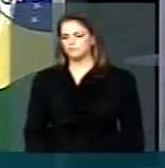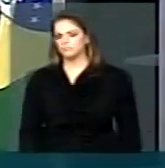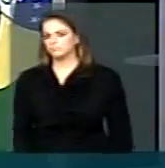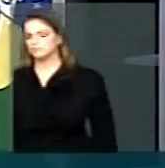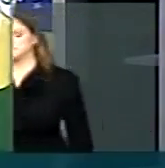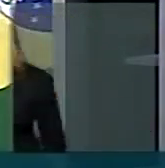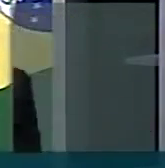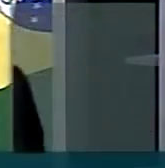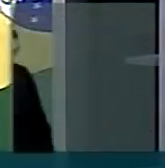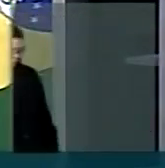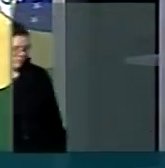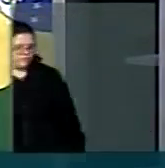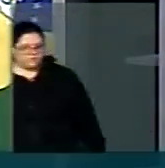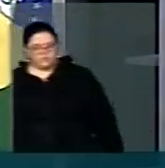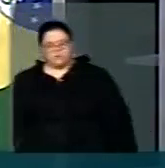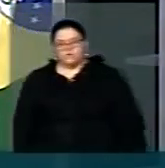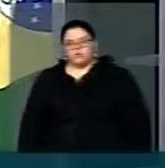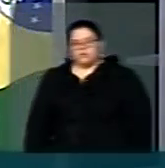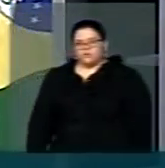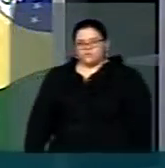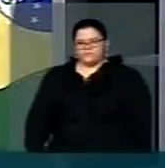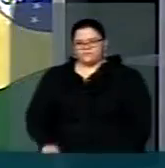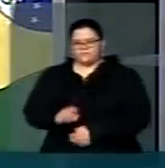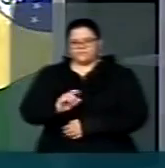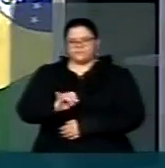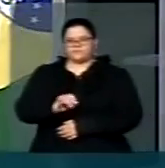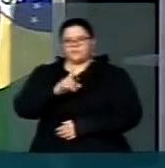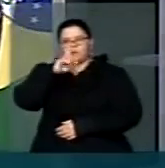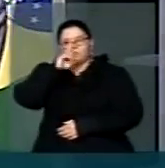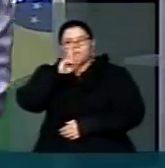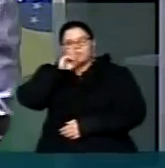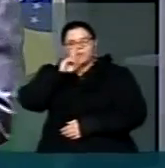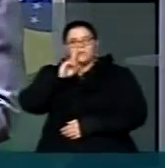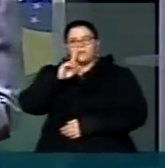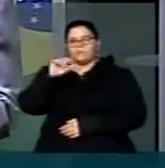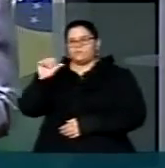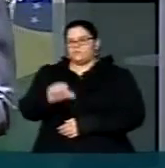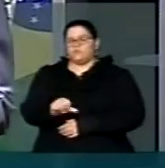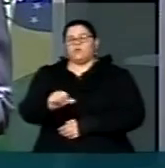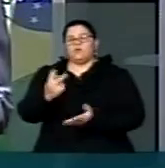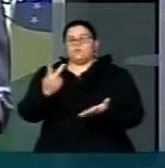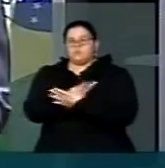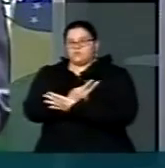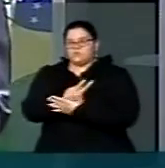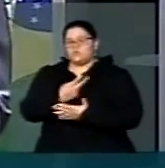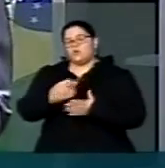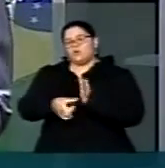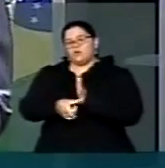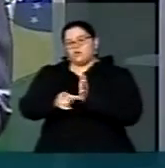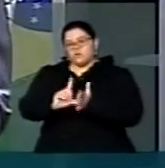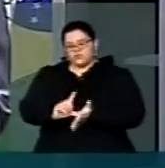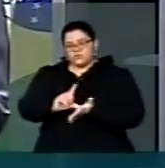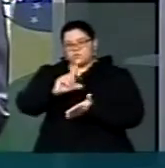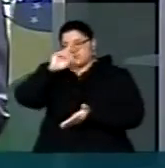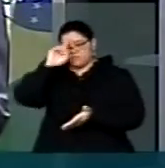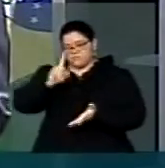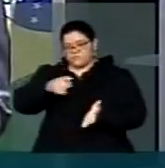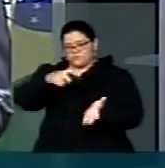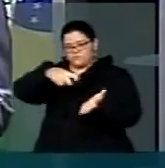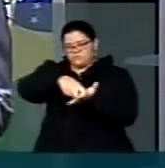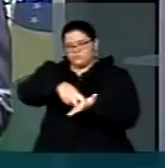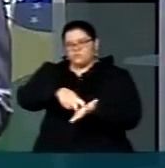de internação preventiva em caso de periculosidade maior do infrator. Antes da sentença, poderá ser determinada